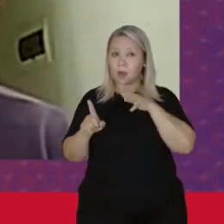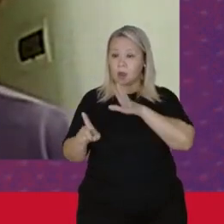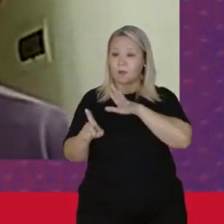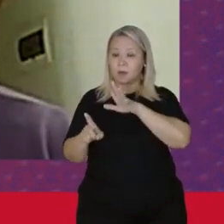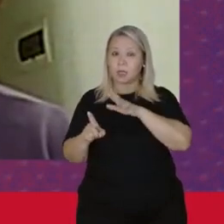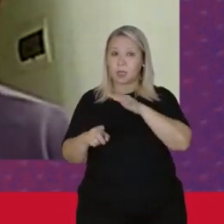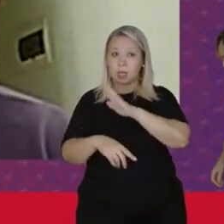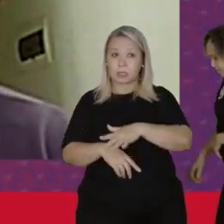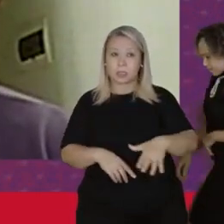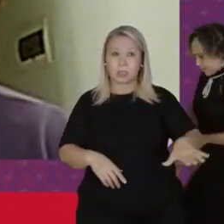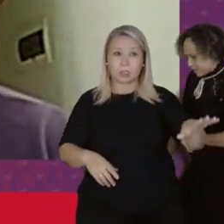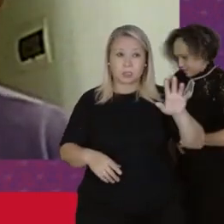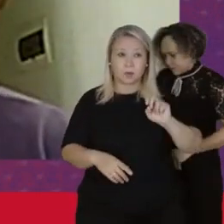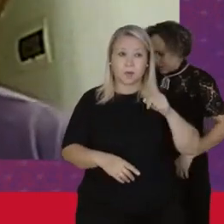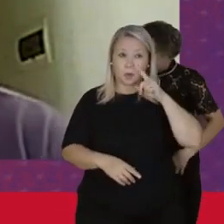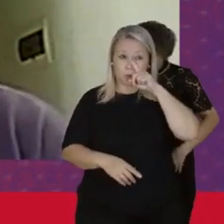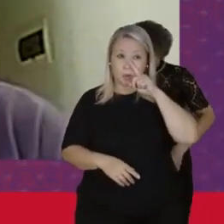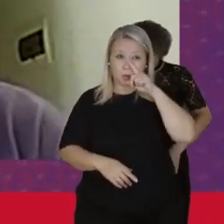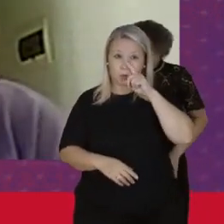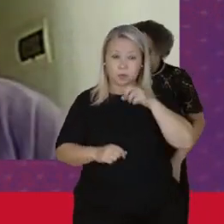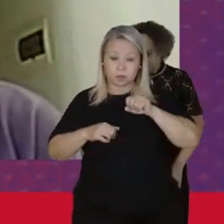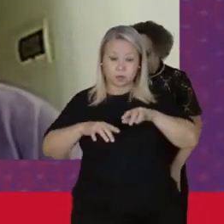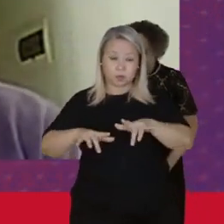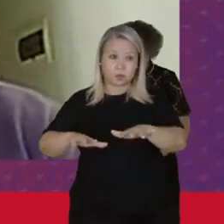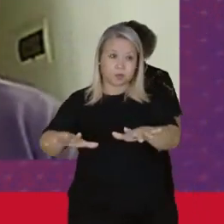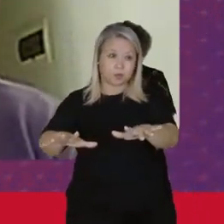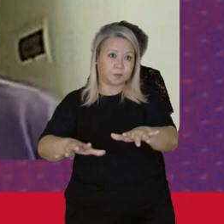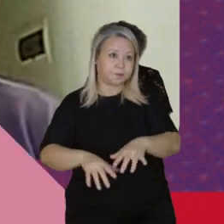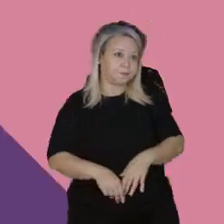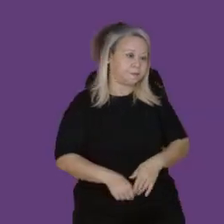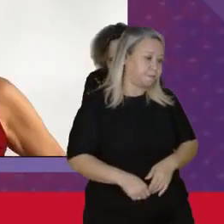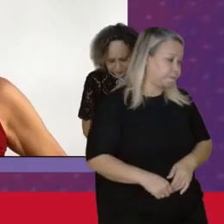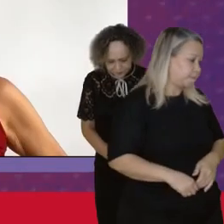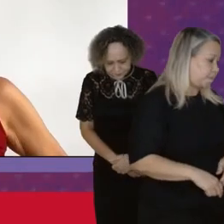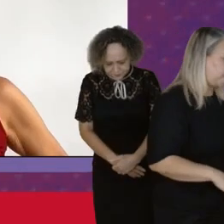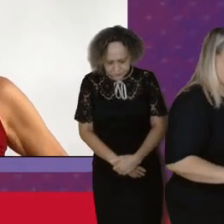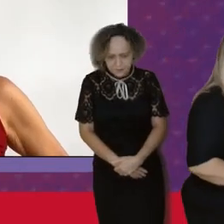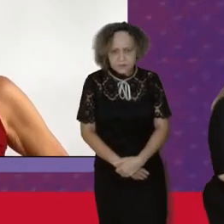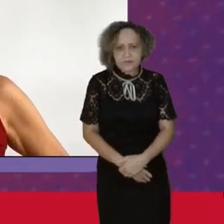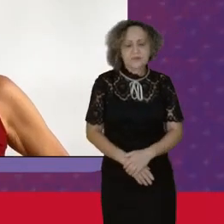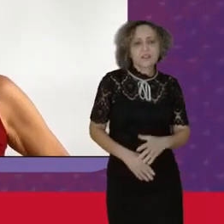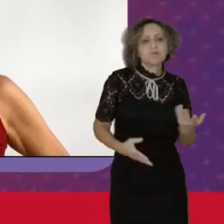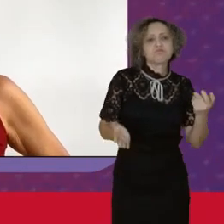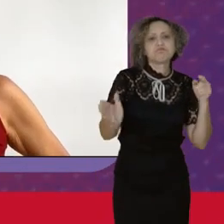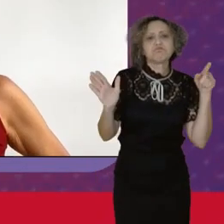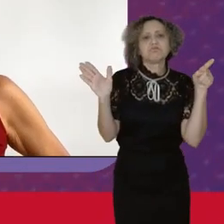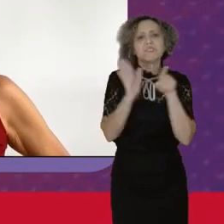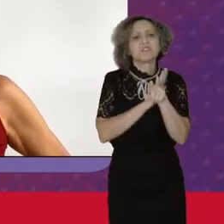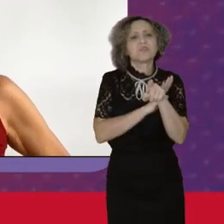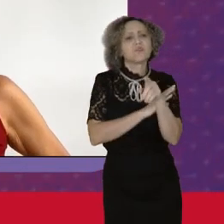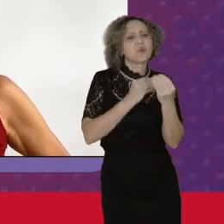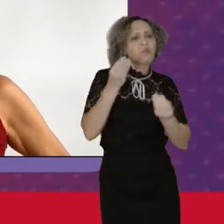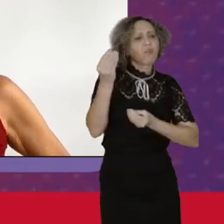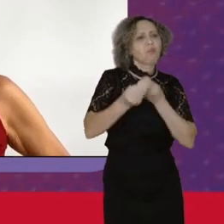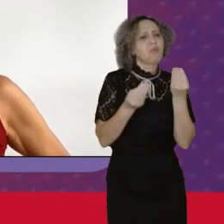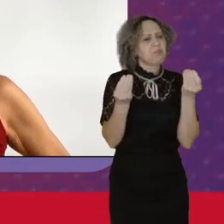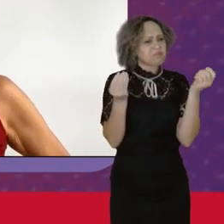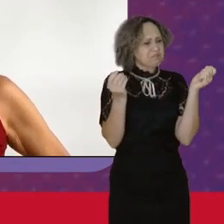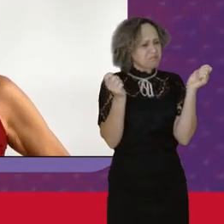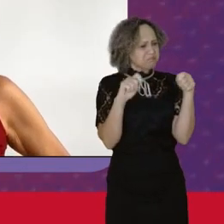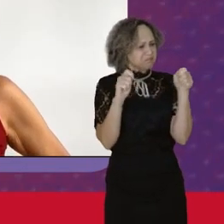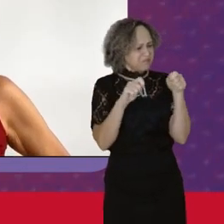foram intoxicadas pela pulverização aérea, né? Como é que é possível produzir